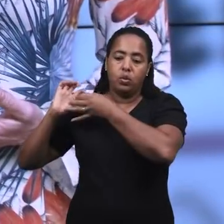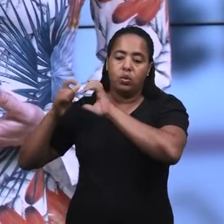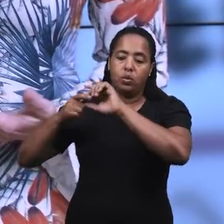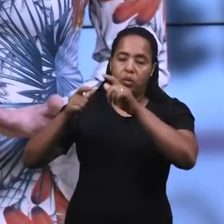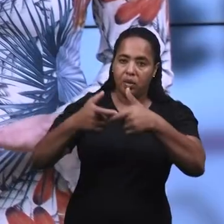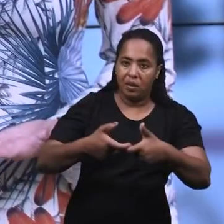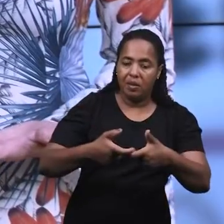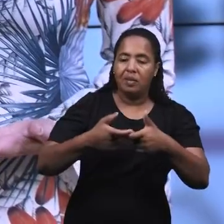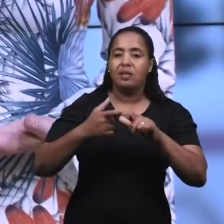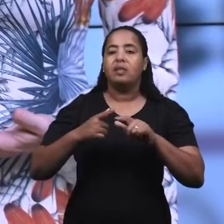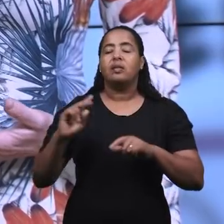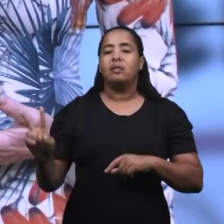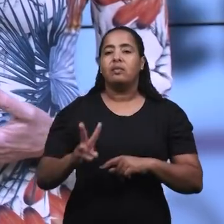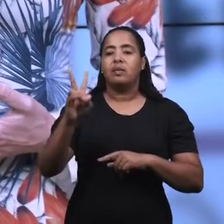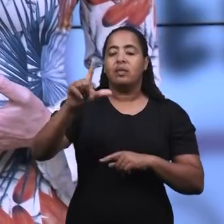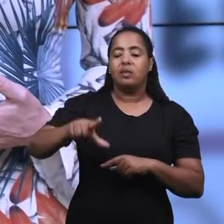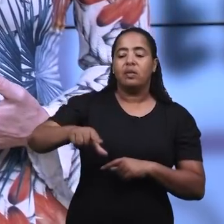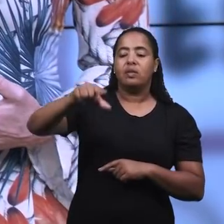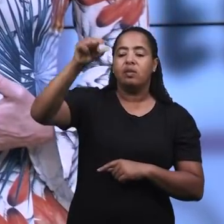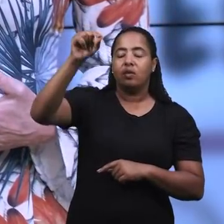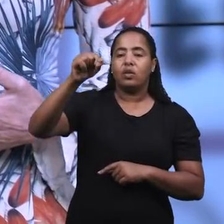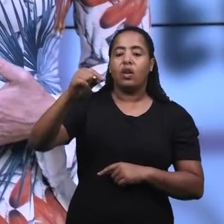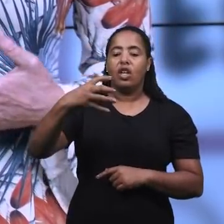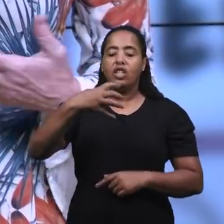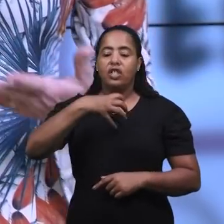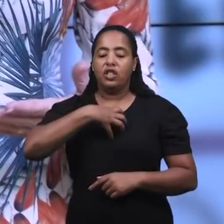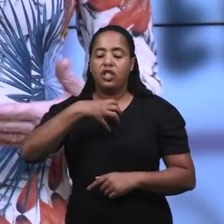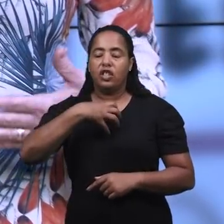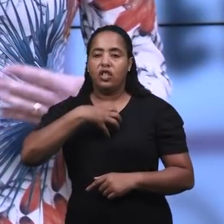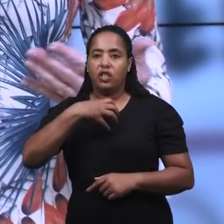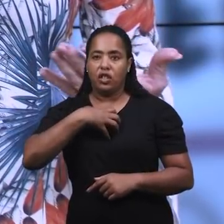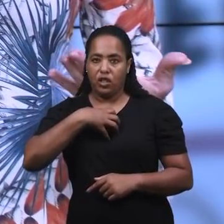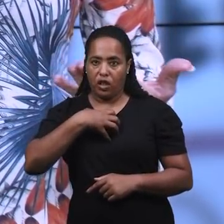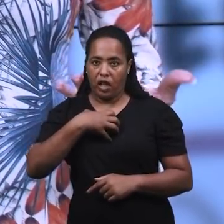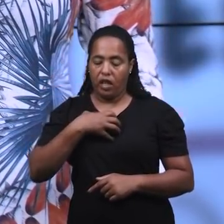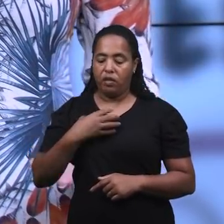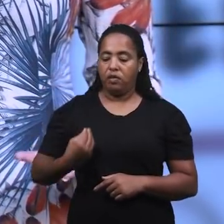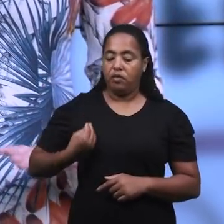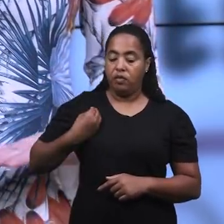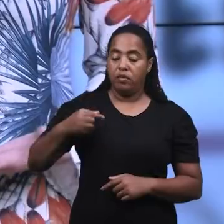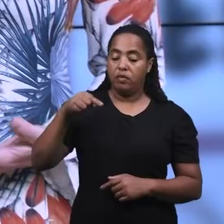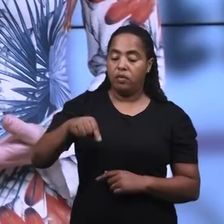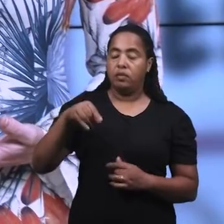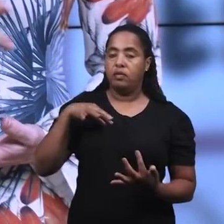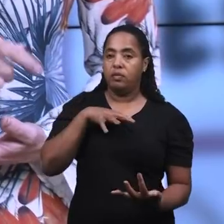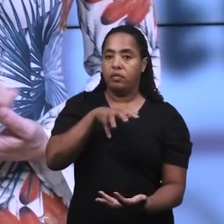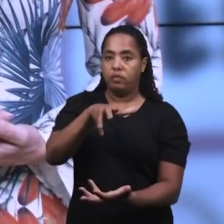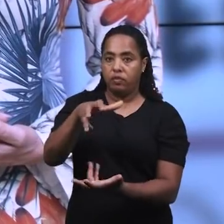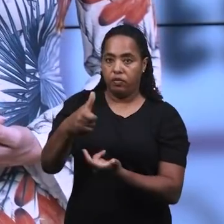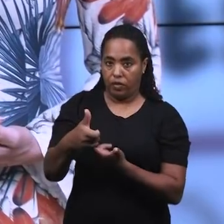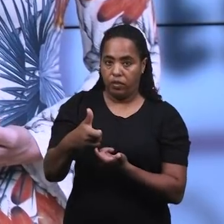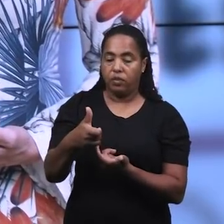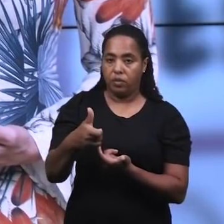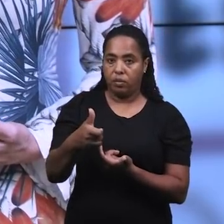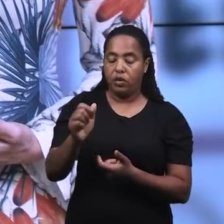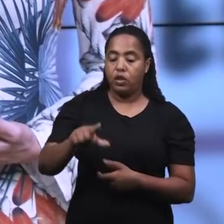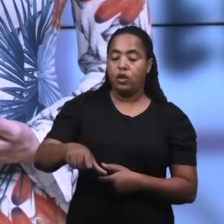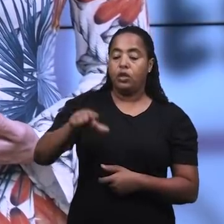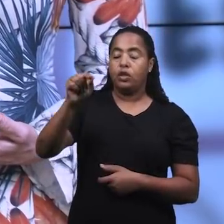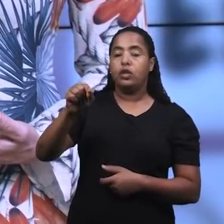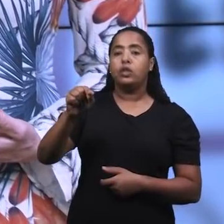valores, escolhas, nossos modos de ser e estar no mundo e que determina